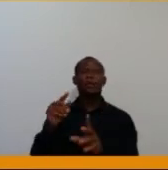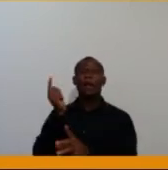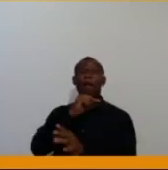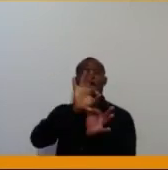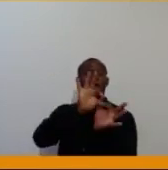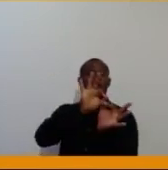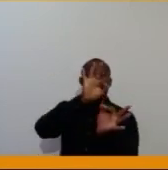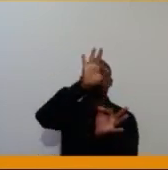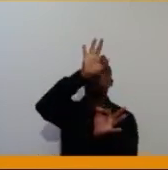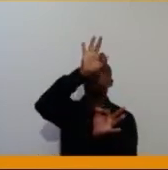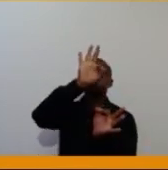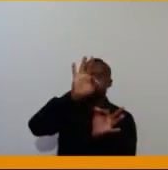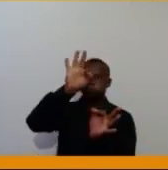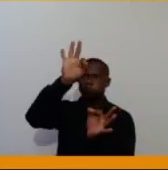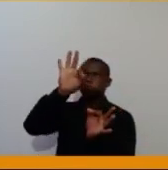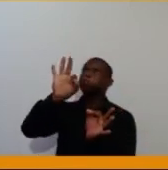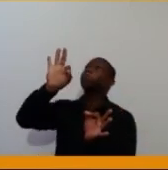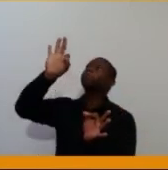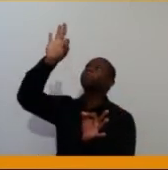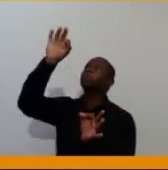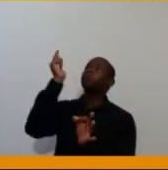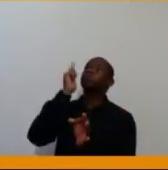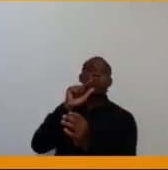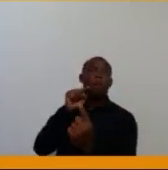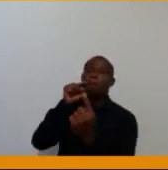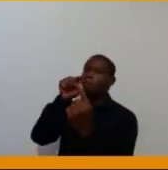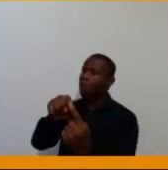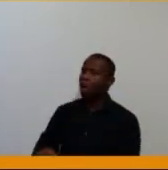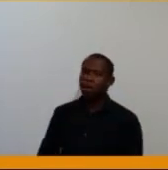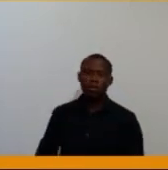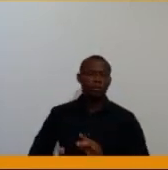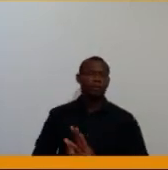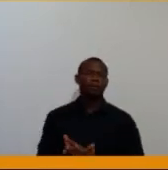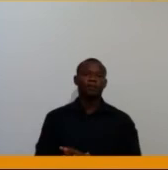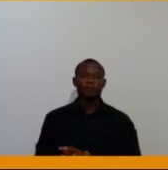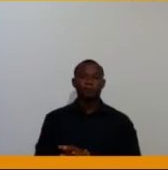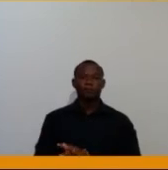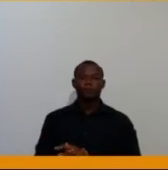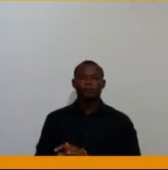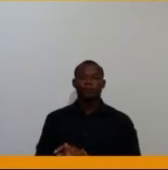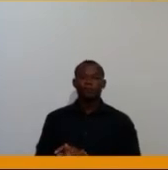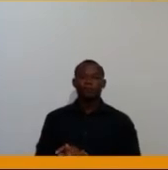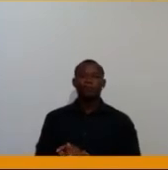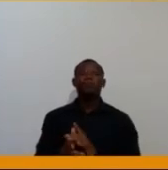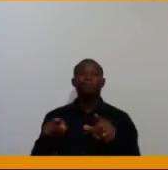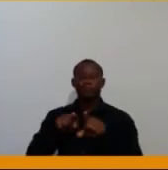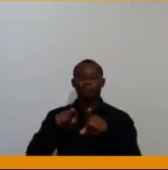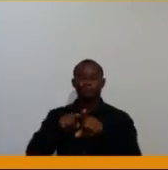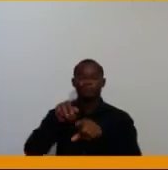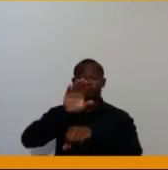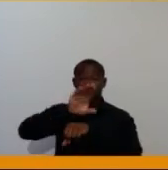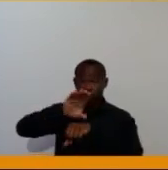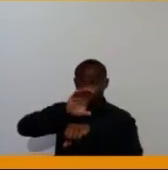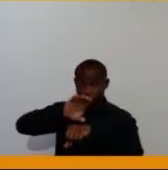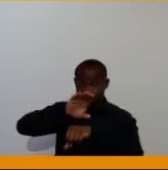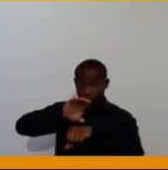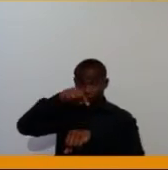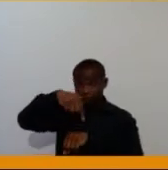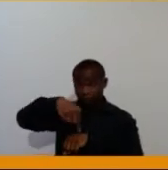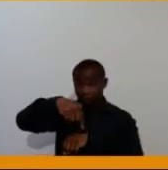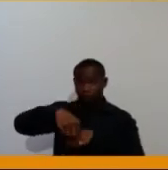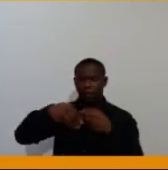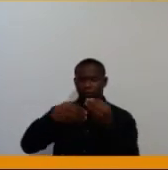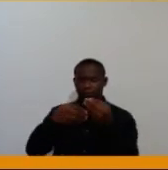foi, subsidiou, por meio dos seus cursos, a oferta, o lançamento daquele